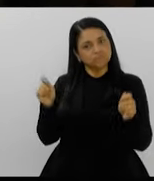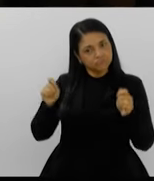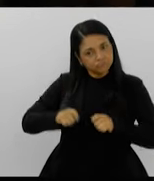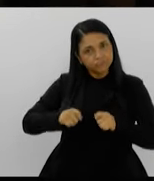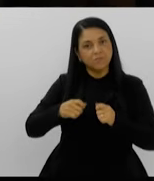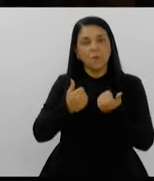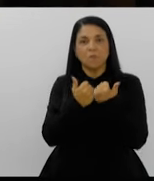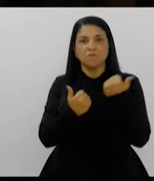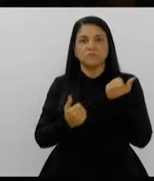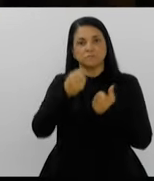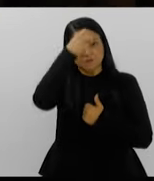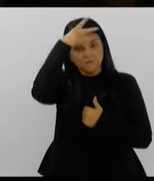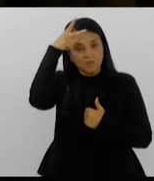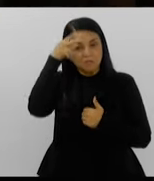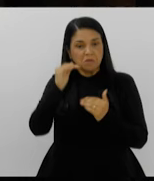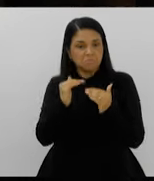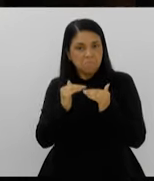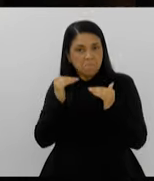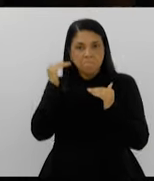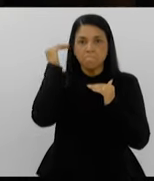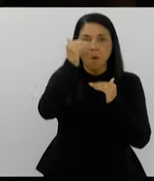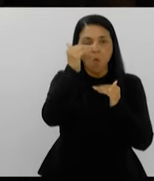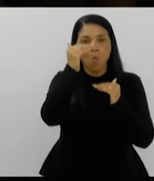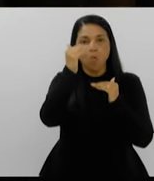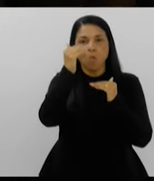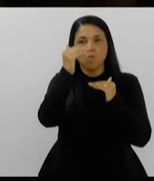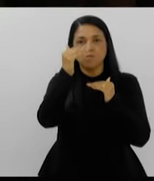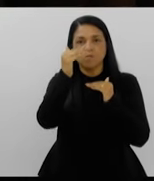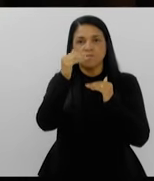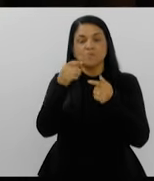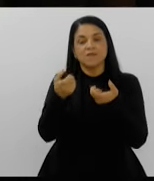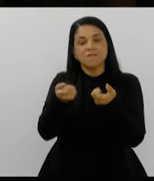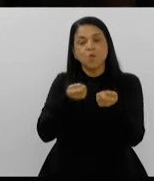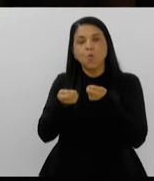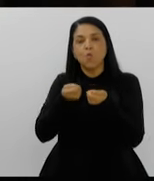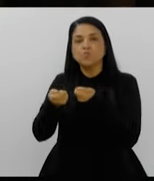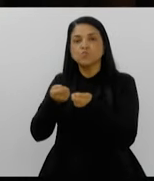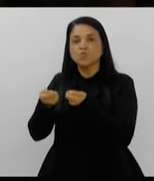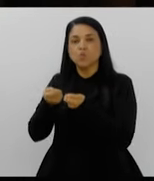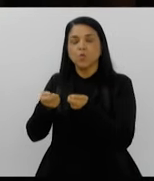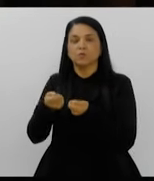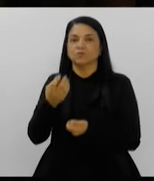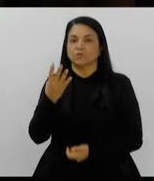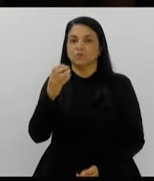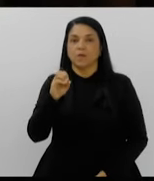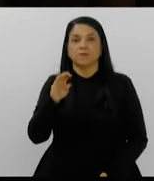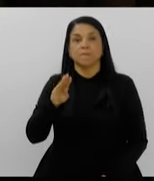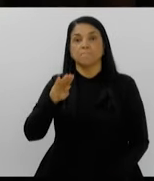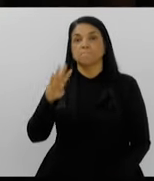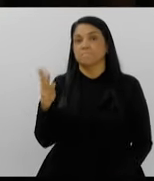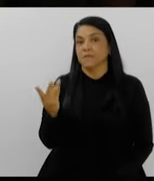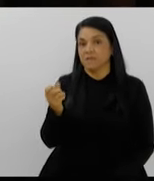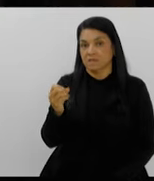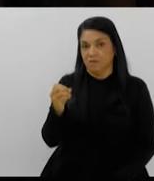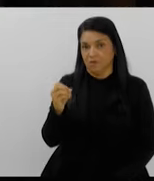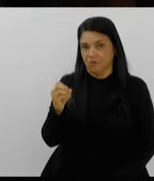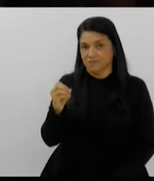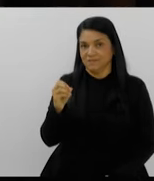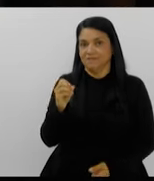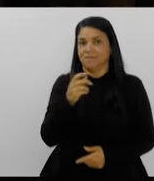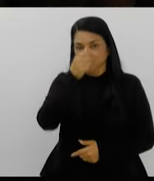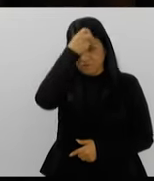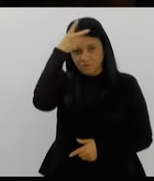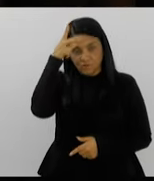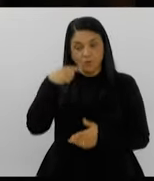Janeiro. E aí ele passou por cima porque ele quer manter ali o controle nos 40 bi da prefeitura. E quando nós questionamos, tanto eu